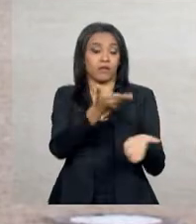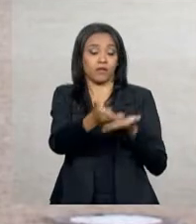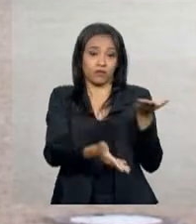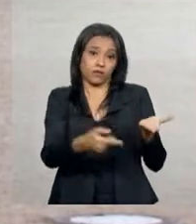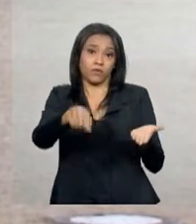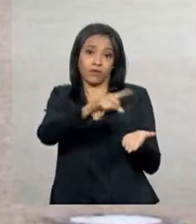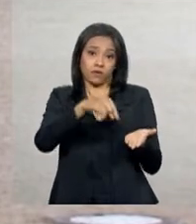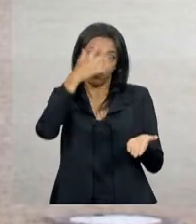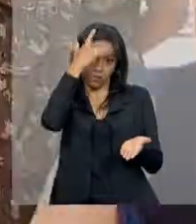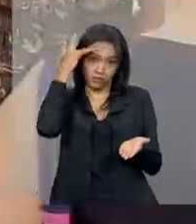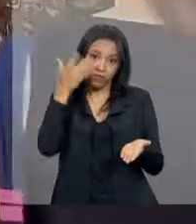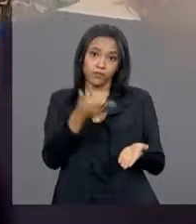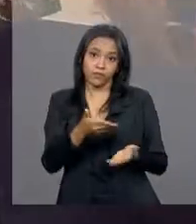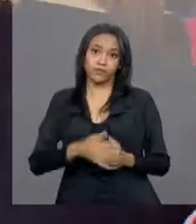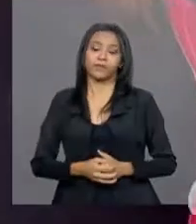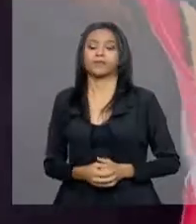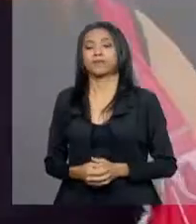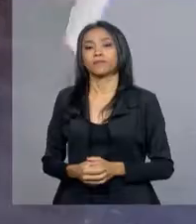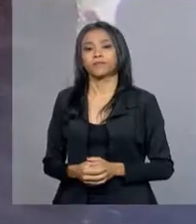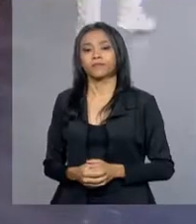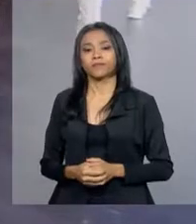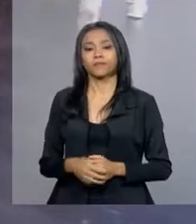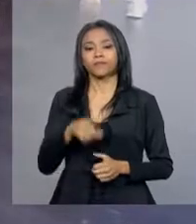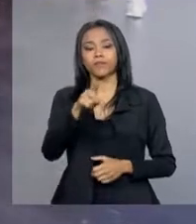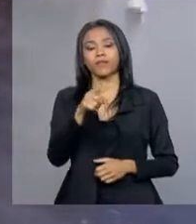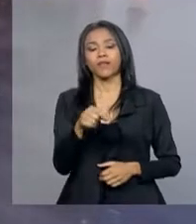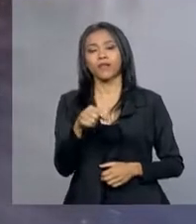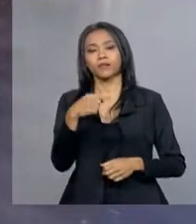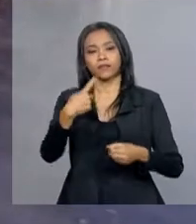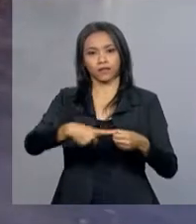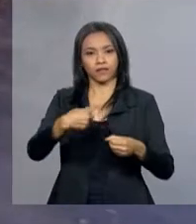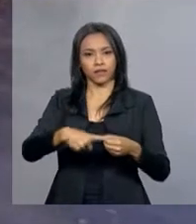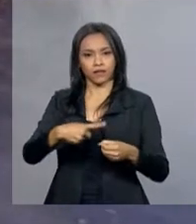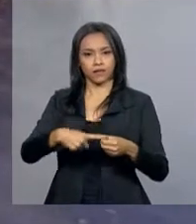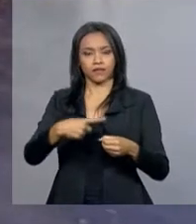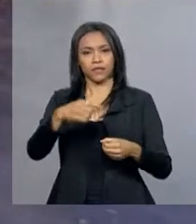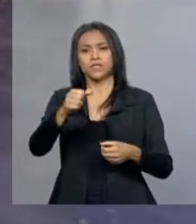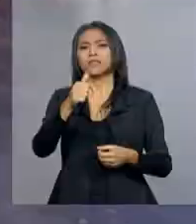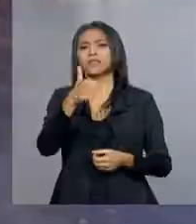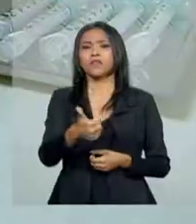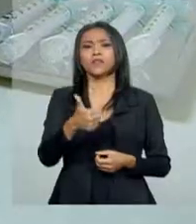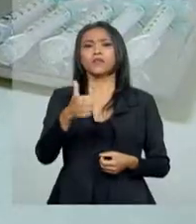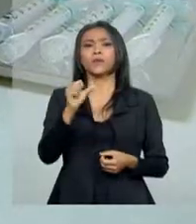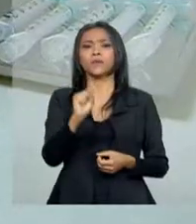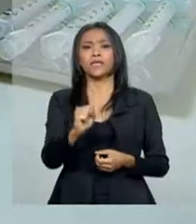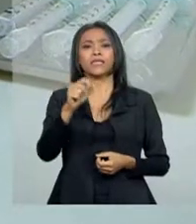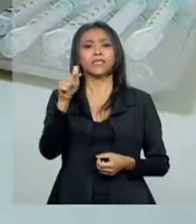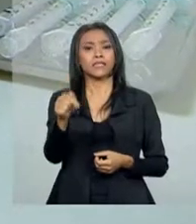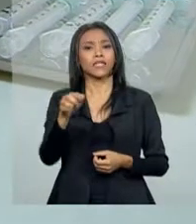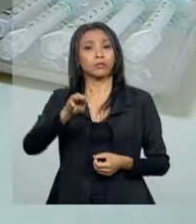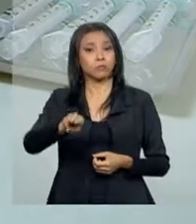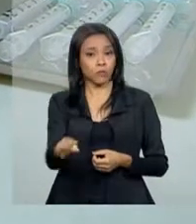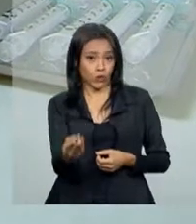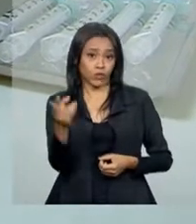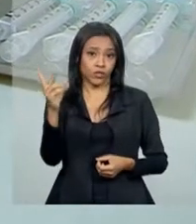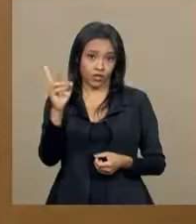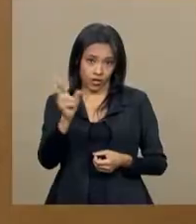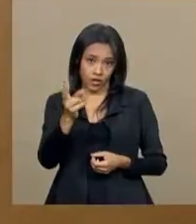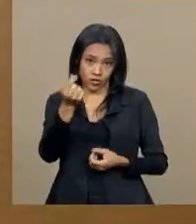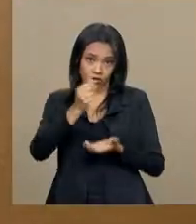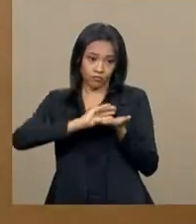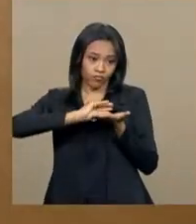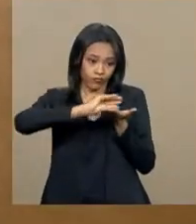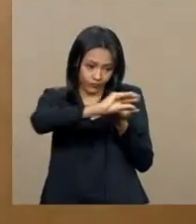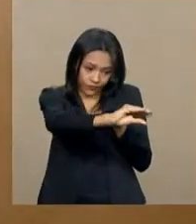dos imigrantes. Roraima recebeu 187 milhões de reais para reforçar os serviços oferecidos